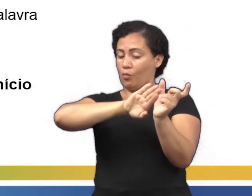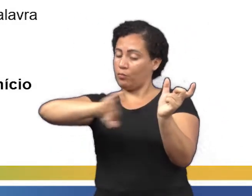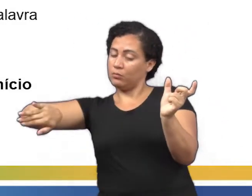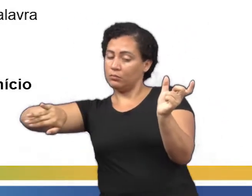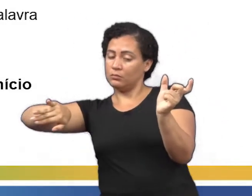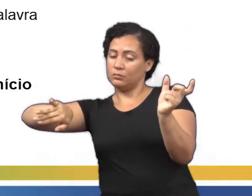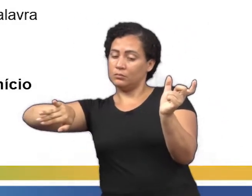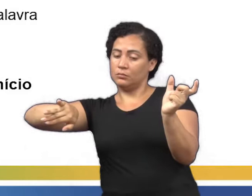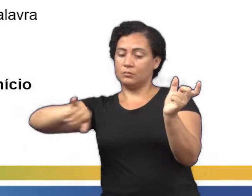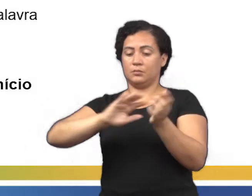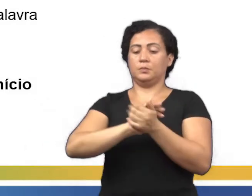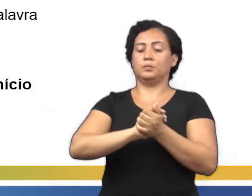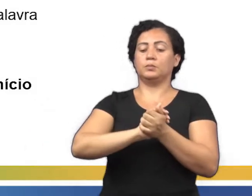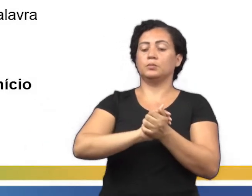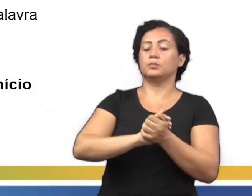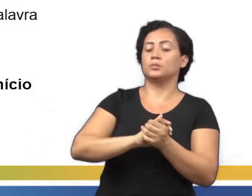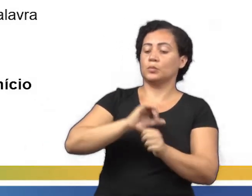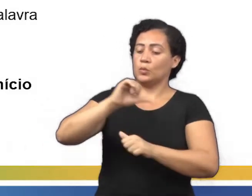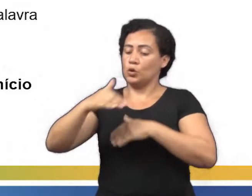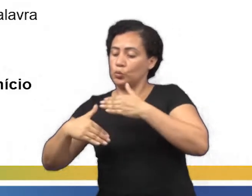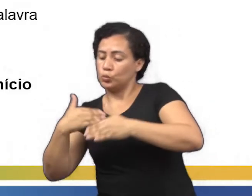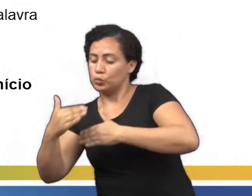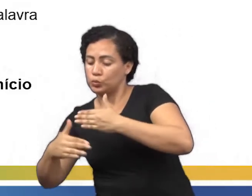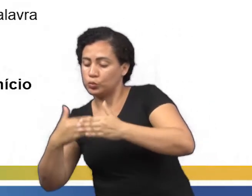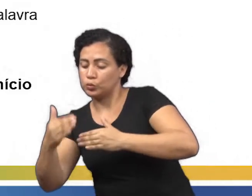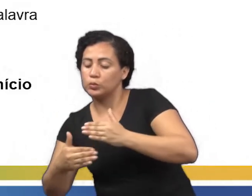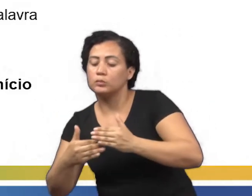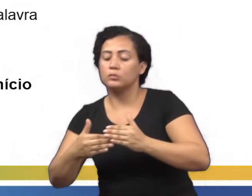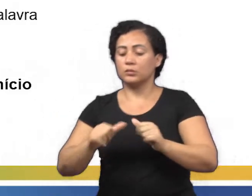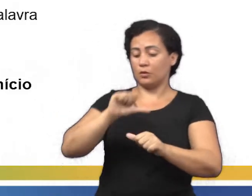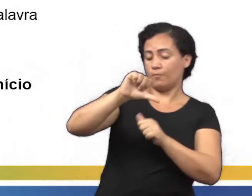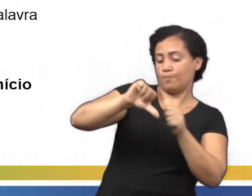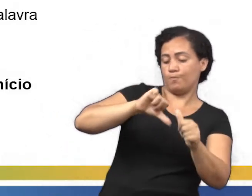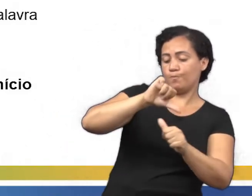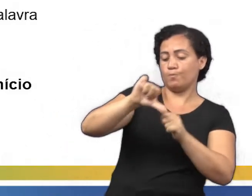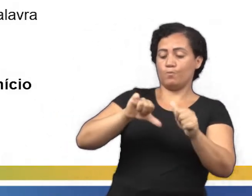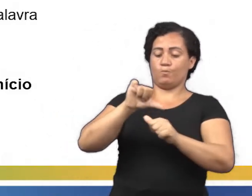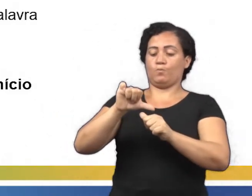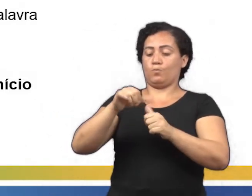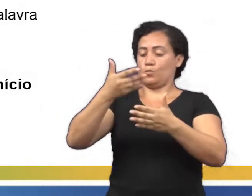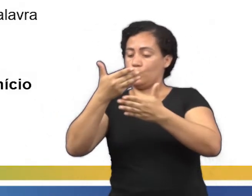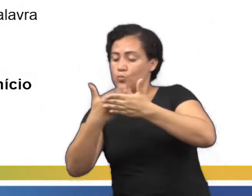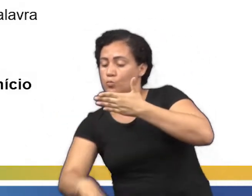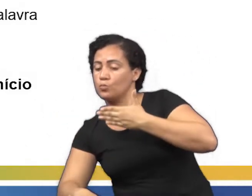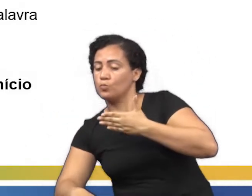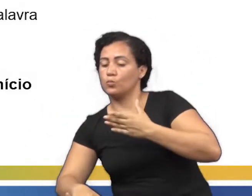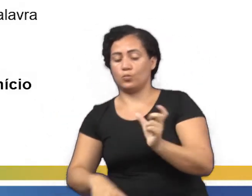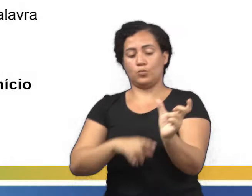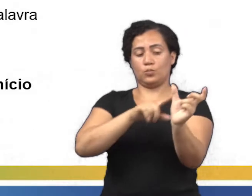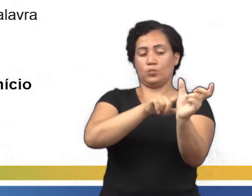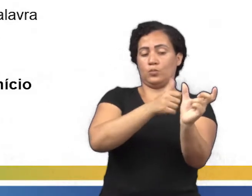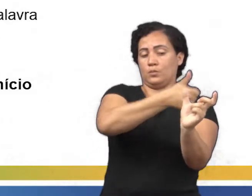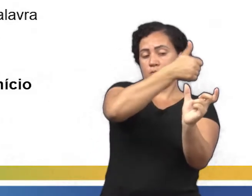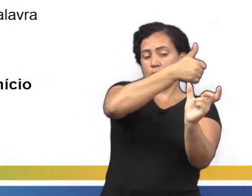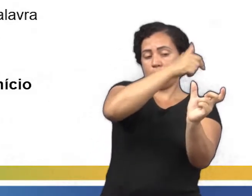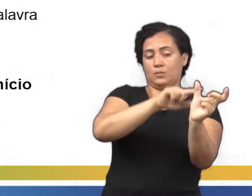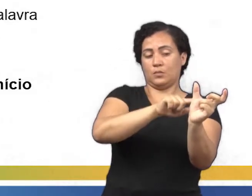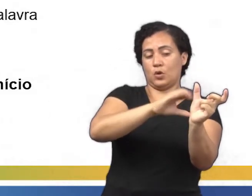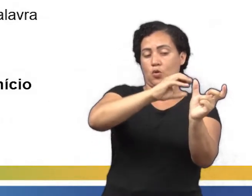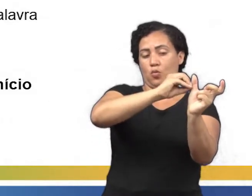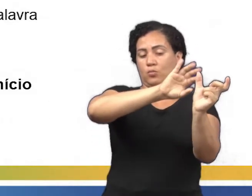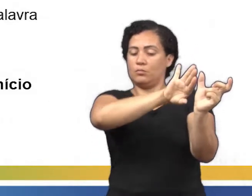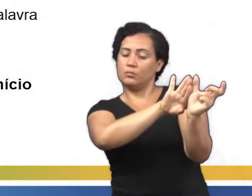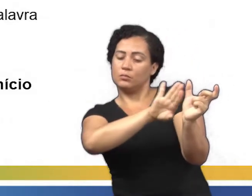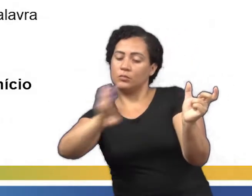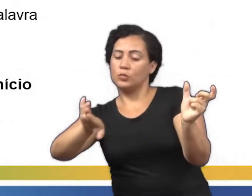foi retirada. Então, quando ela passou pelo processo de aglutinação, ela teve uma perda lá na primeira palavrinha, para poder formar